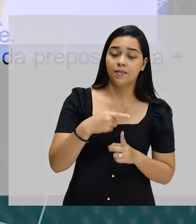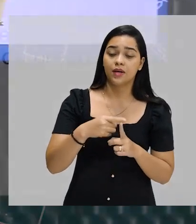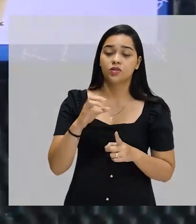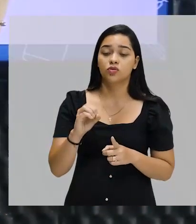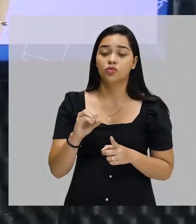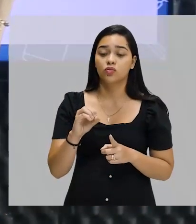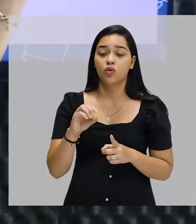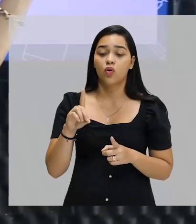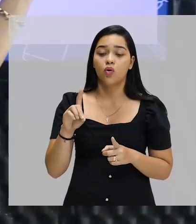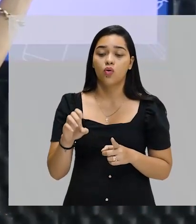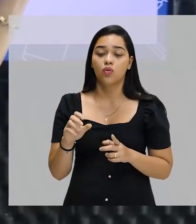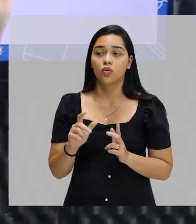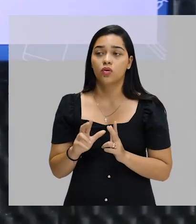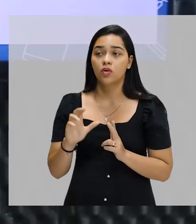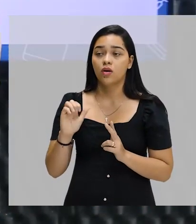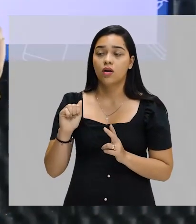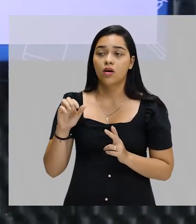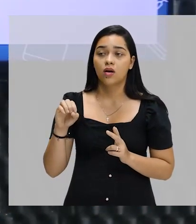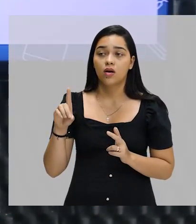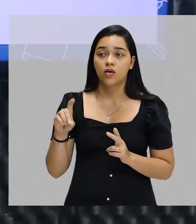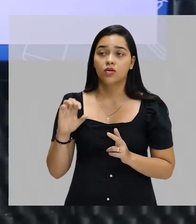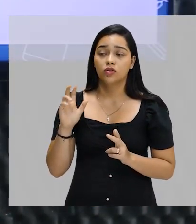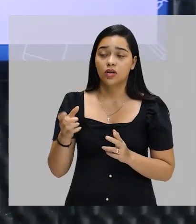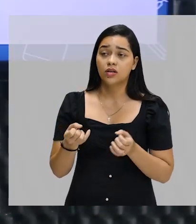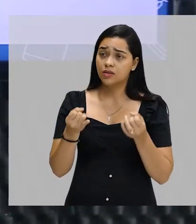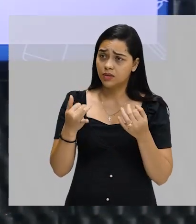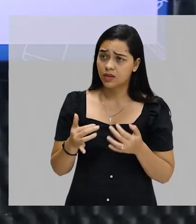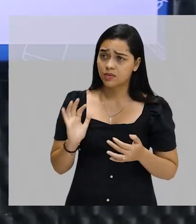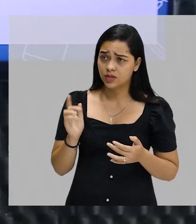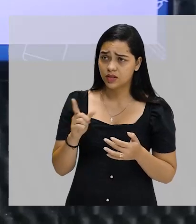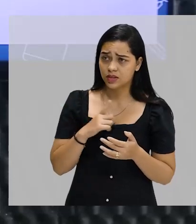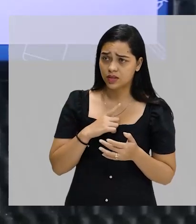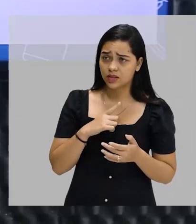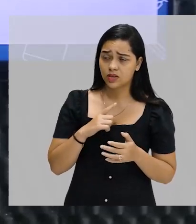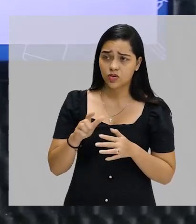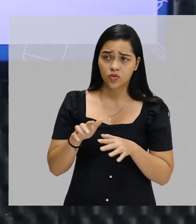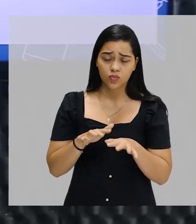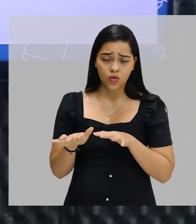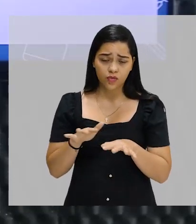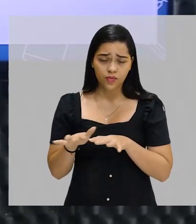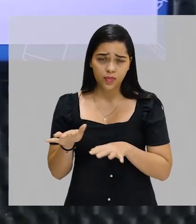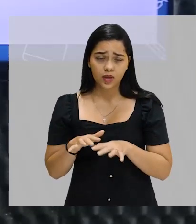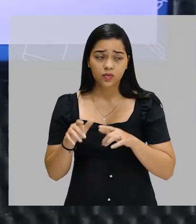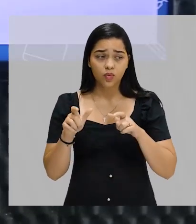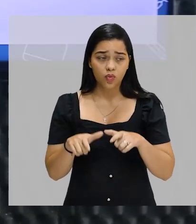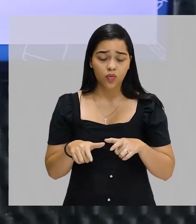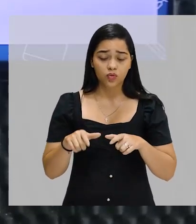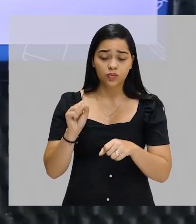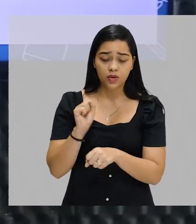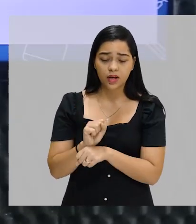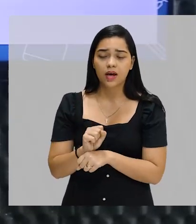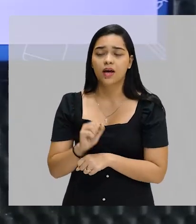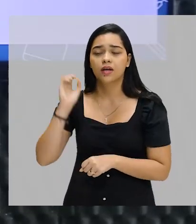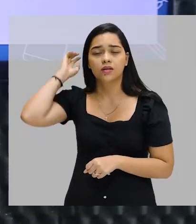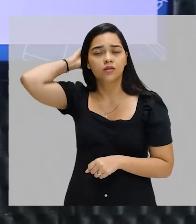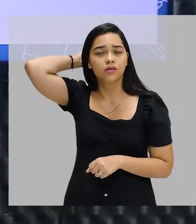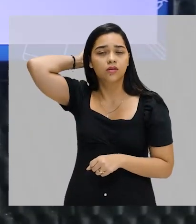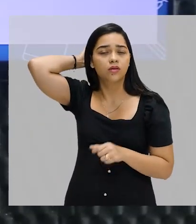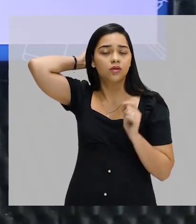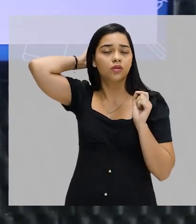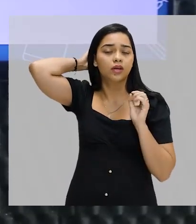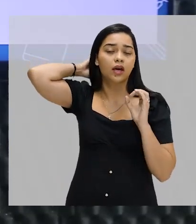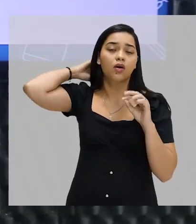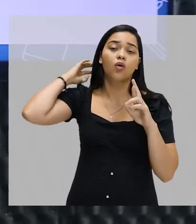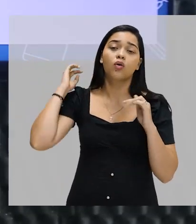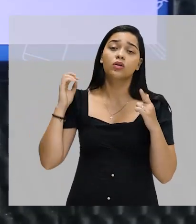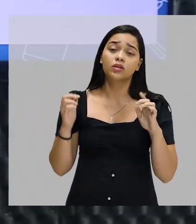mas onde? Aonde, nós já falamos disso, né? Movimento, onde estático, aonde movimento. O que é